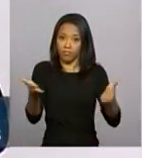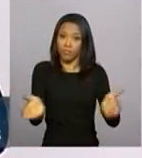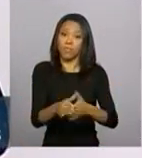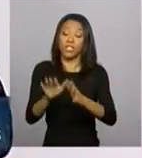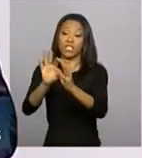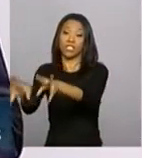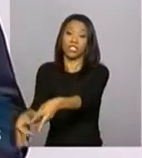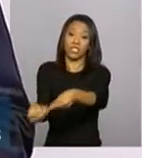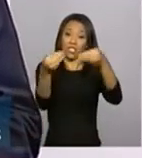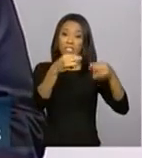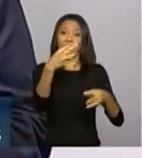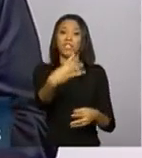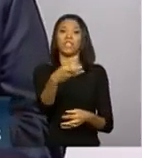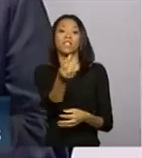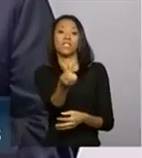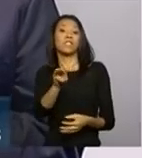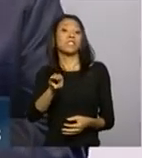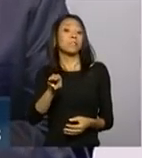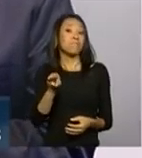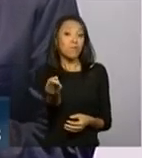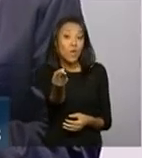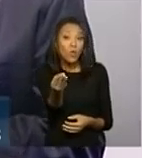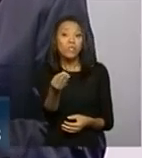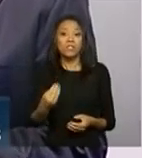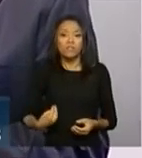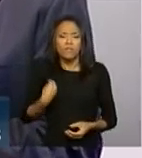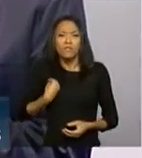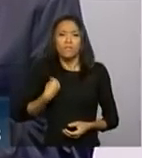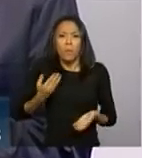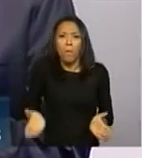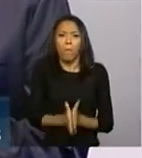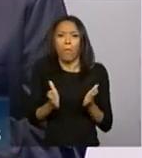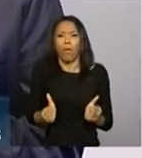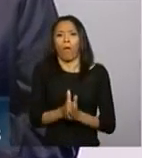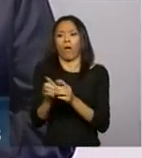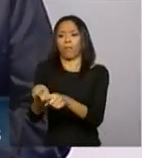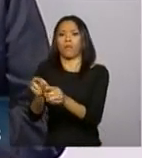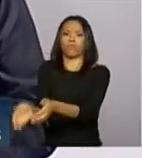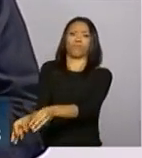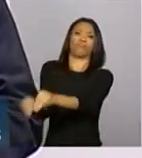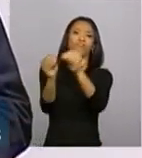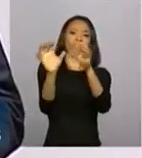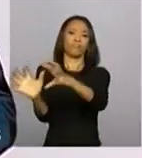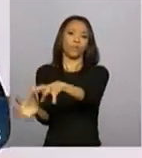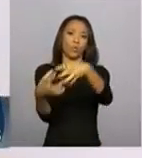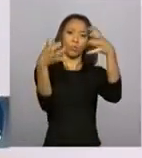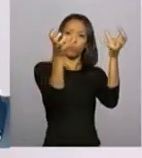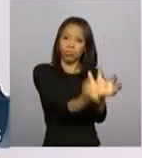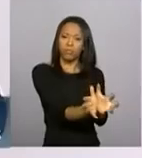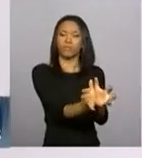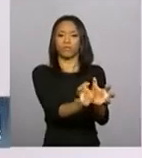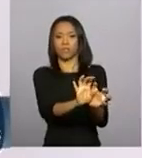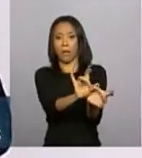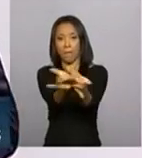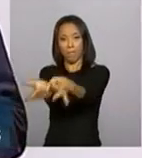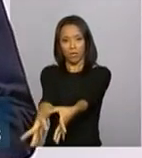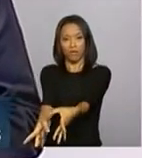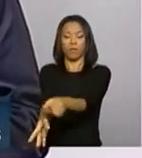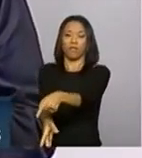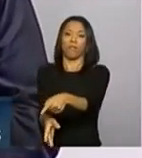milhões de brasileiros da extrema pobreza. 36 milhões que vão, como anunciou a